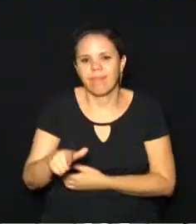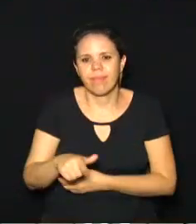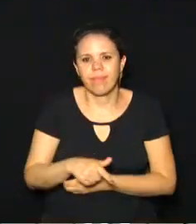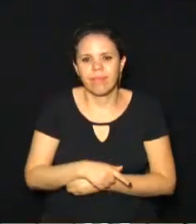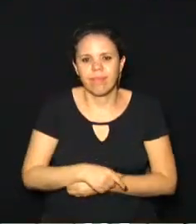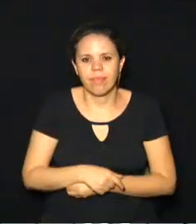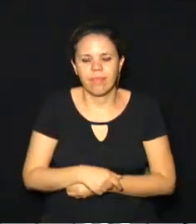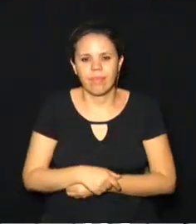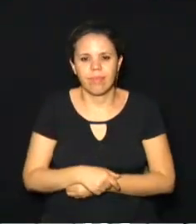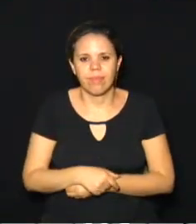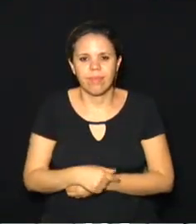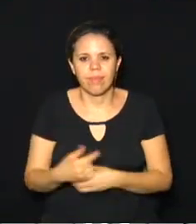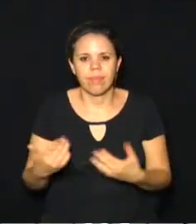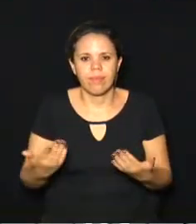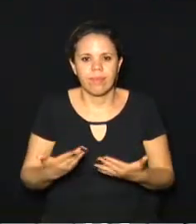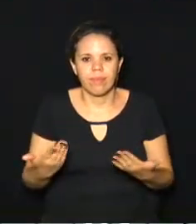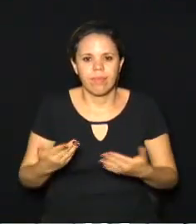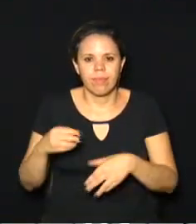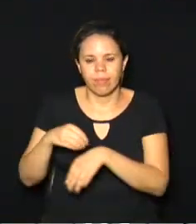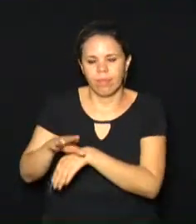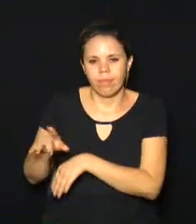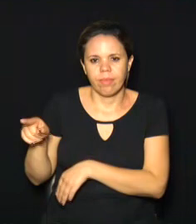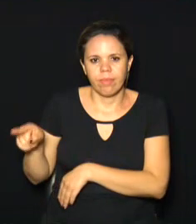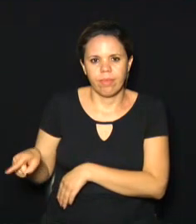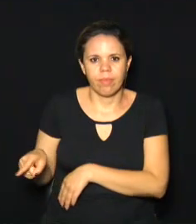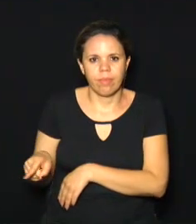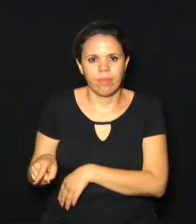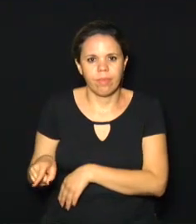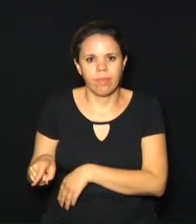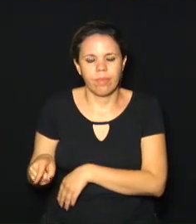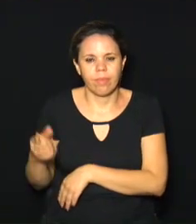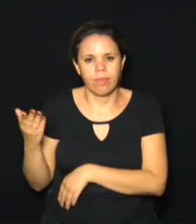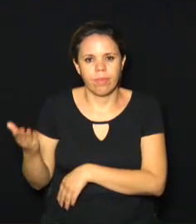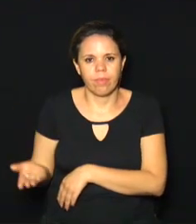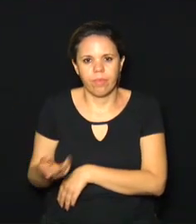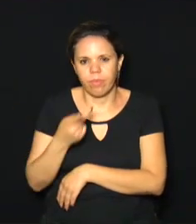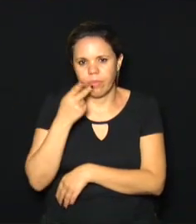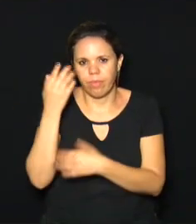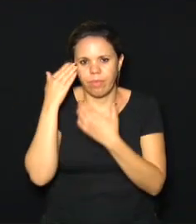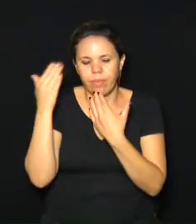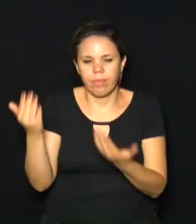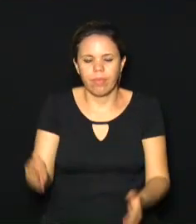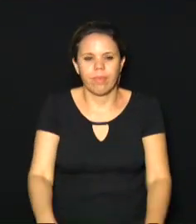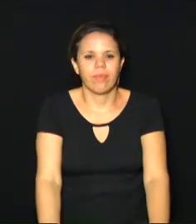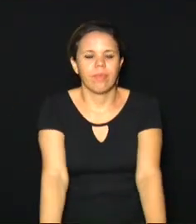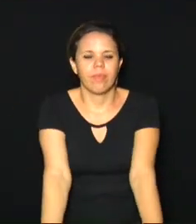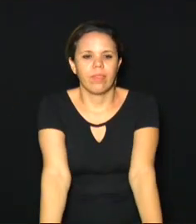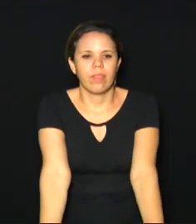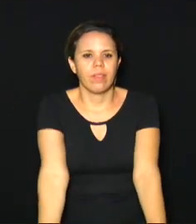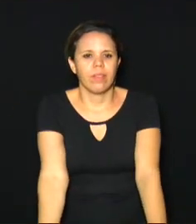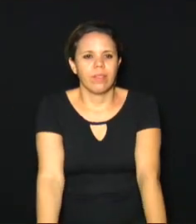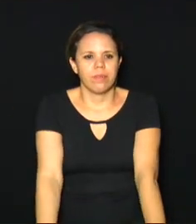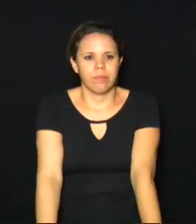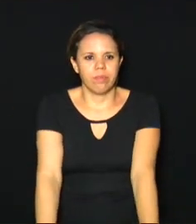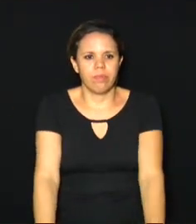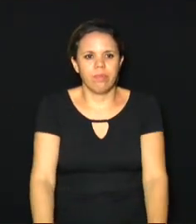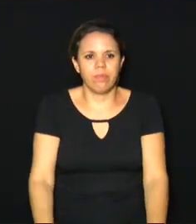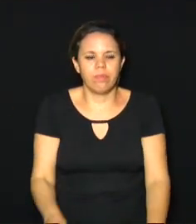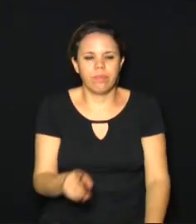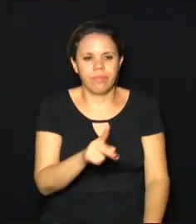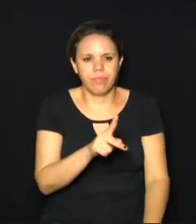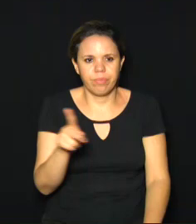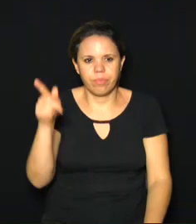vez e agora transmito a palavra à Vossa Excelência. Muito obrigado. Eu que agradeço, presidente